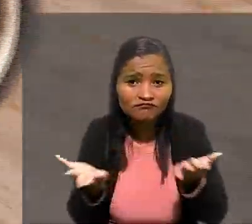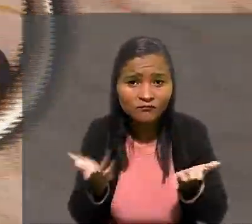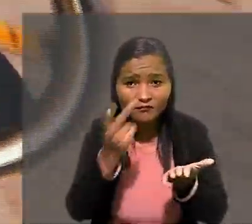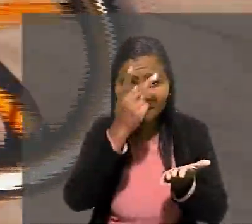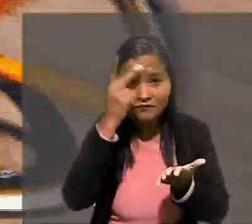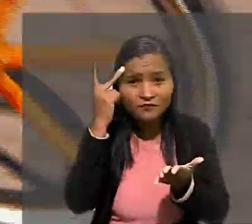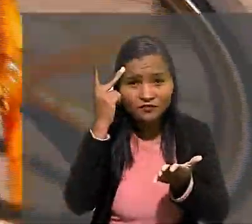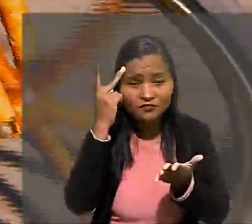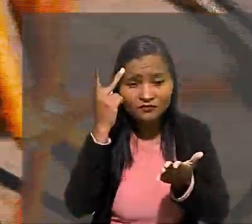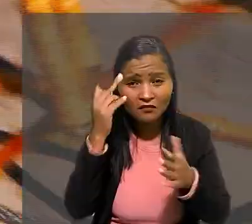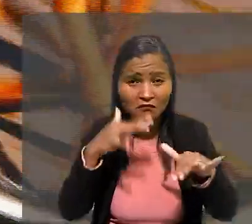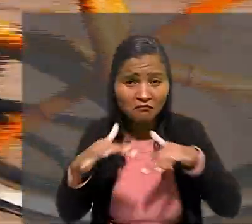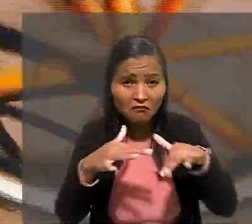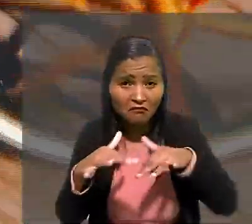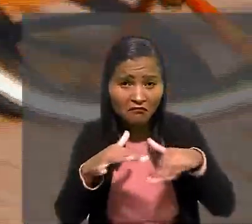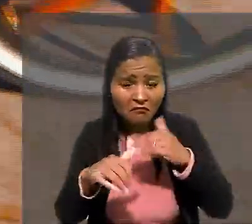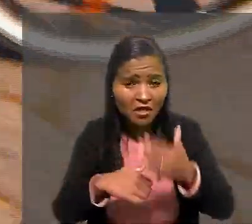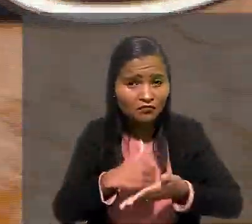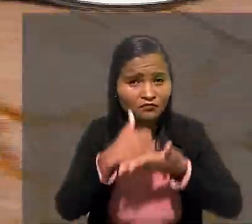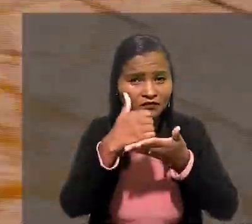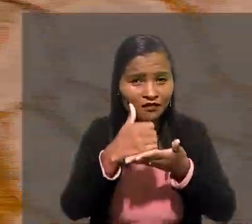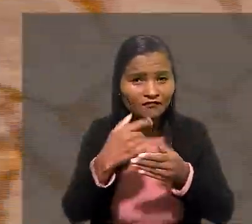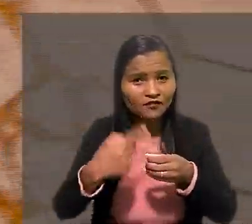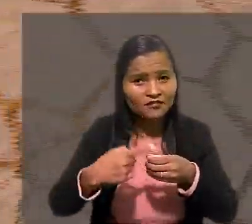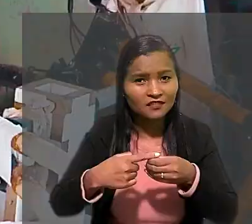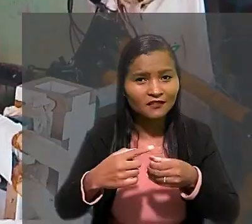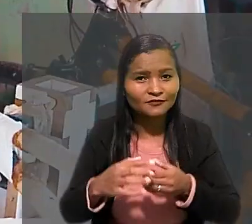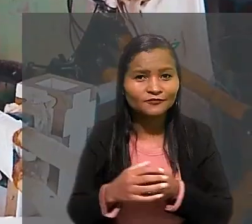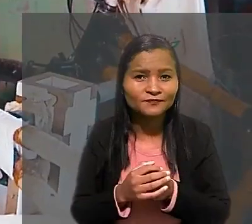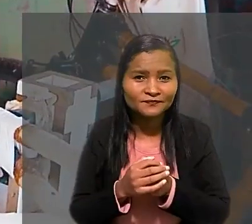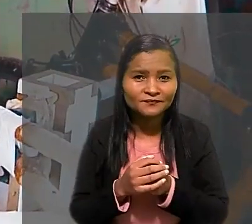ter uma mobilidade mais sustentável na cidade.